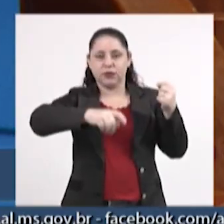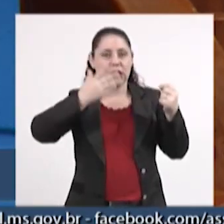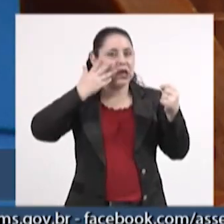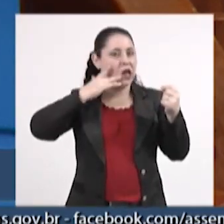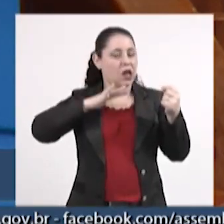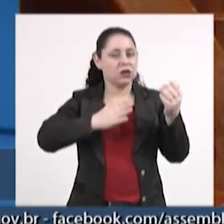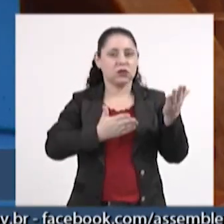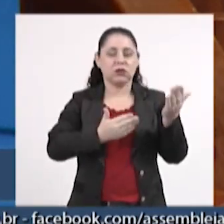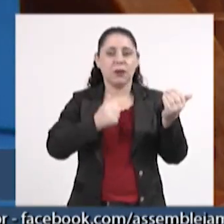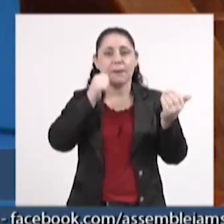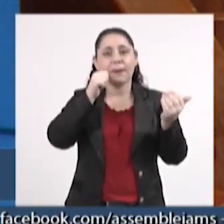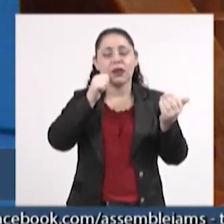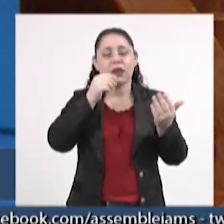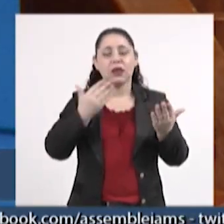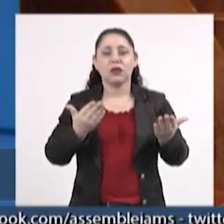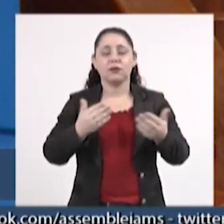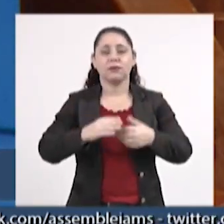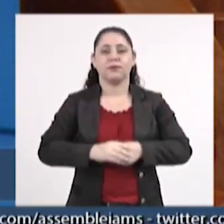crianças e mulheres.